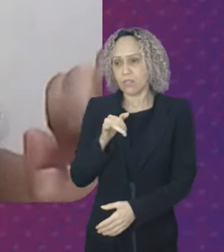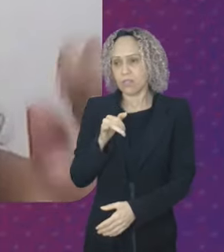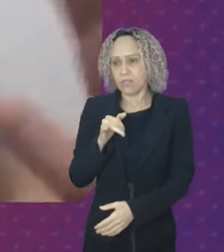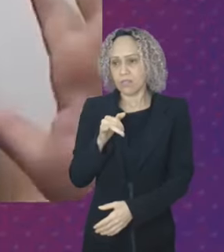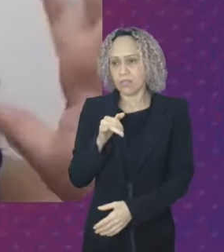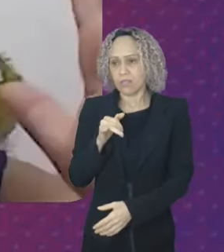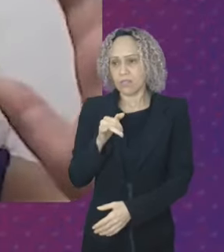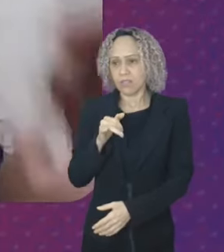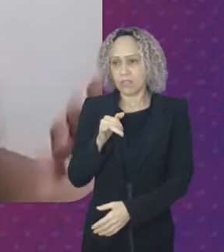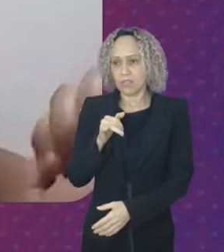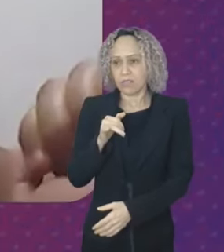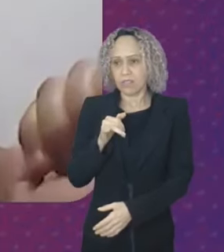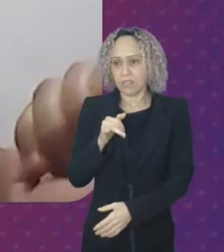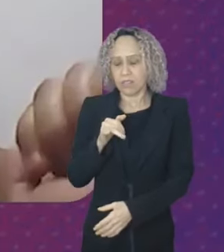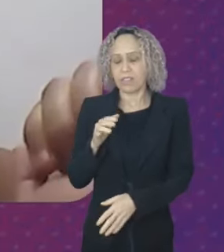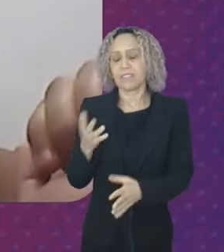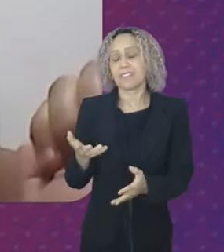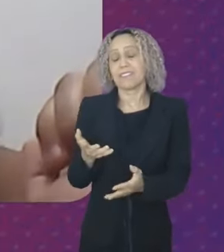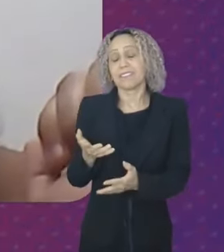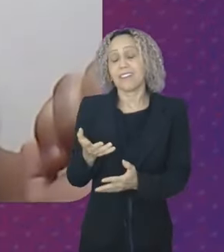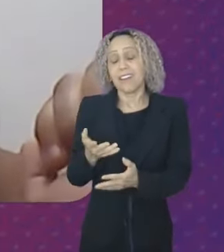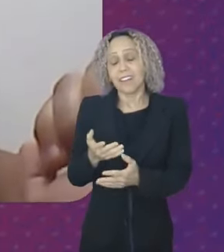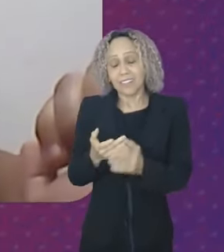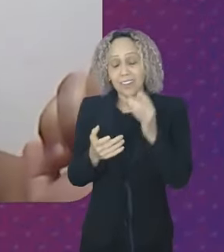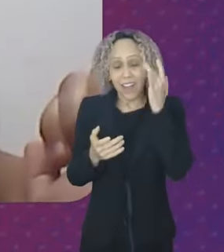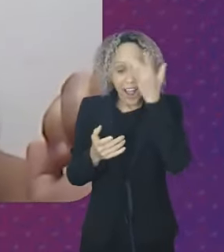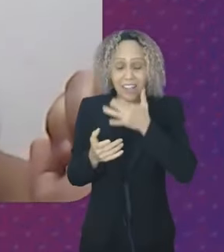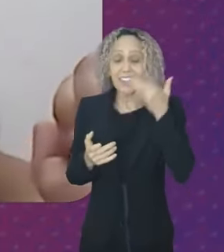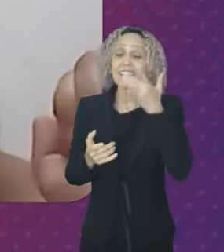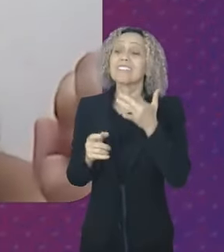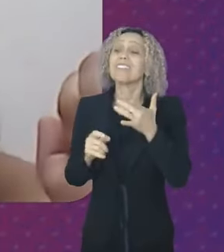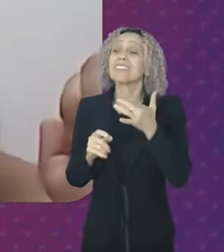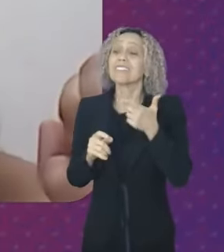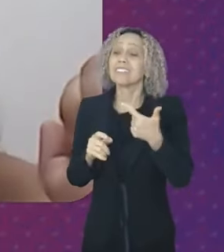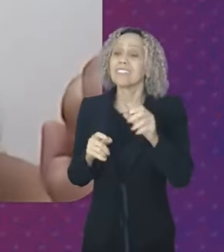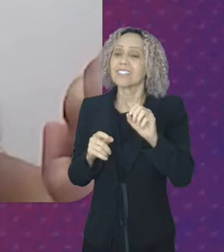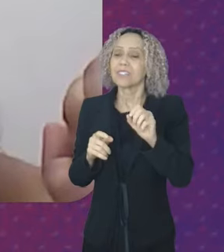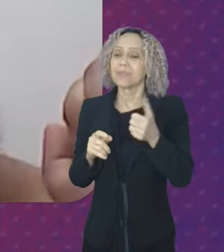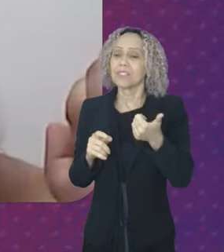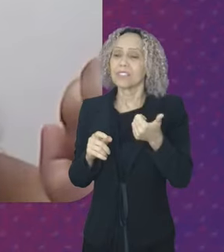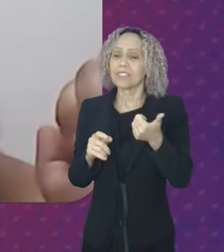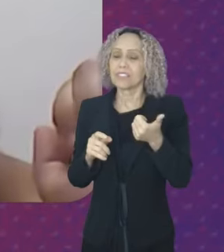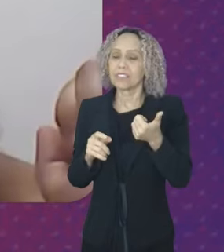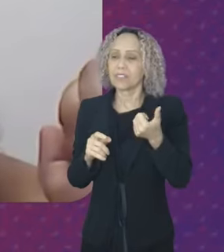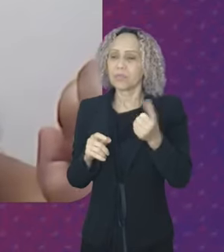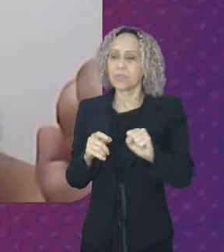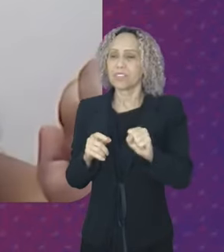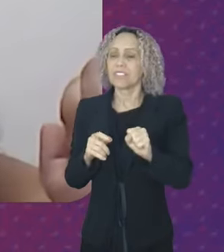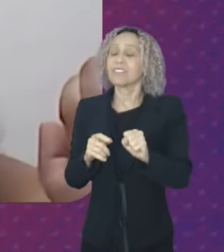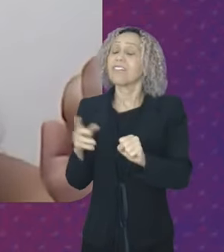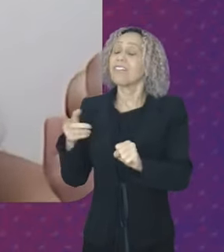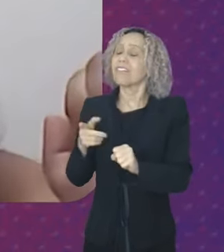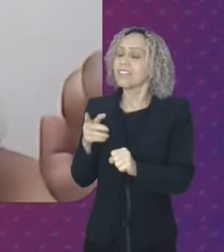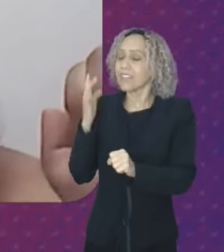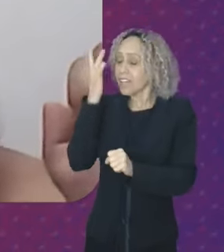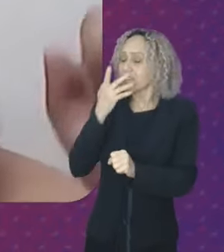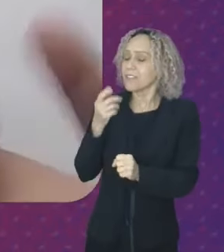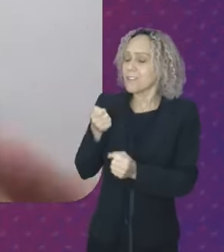pode falar isso, ex-presidente da República, que foi um tempo bem sombrio esses últimos 4